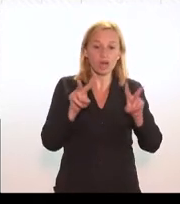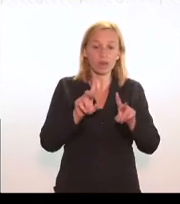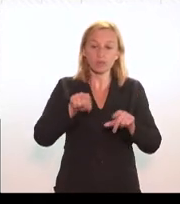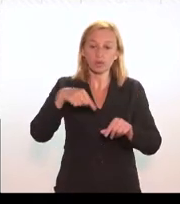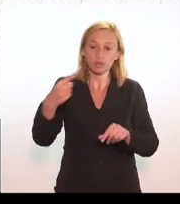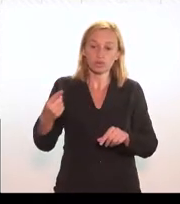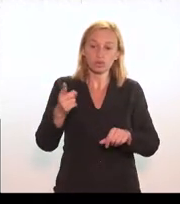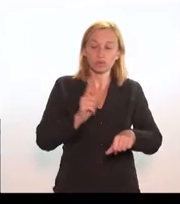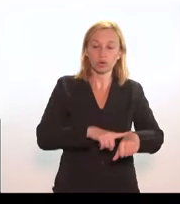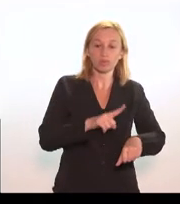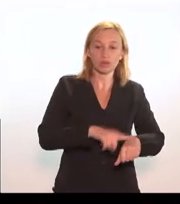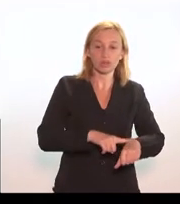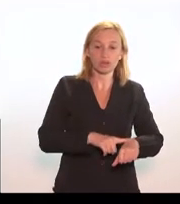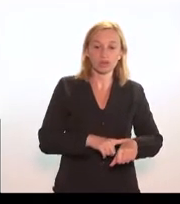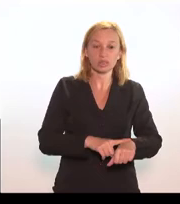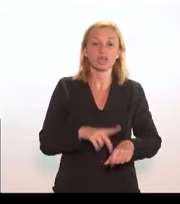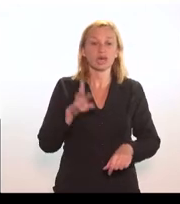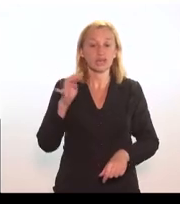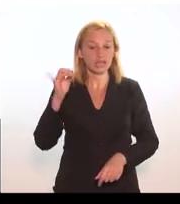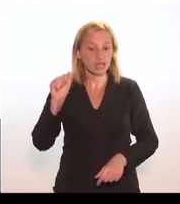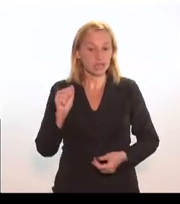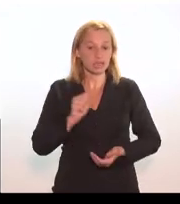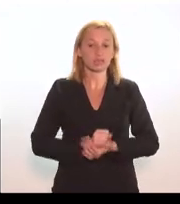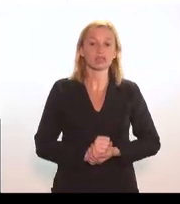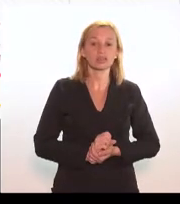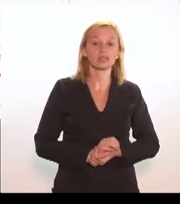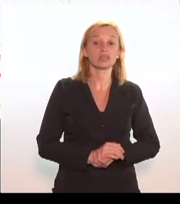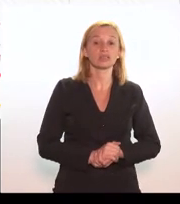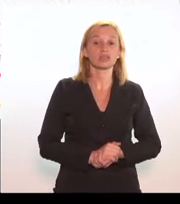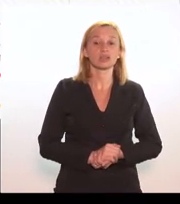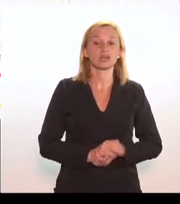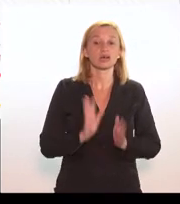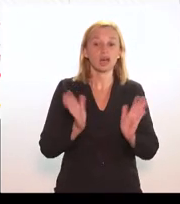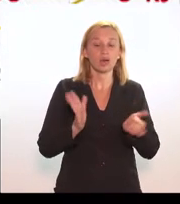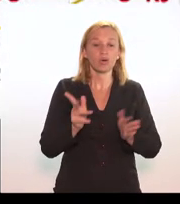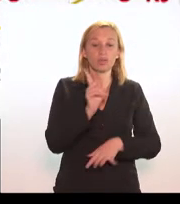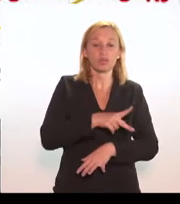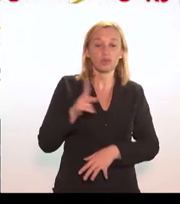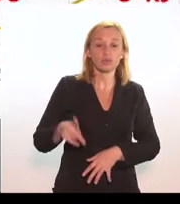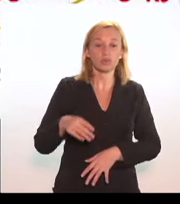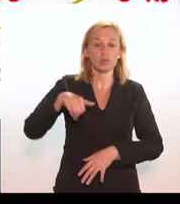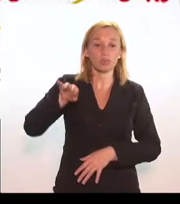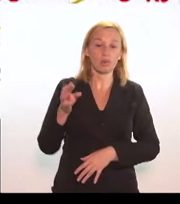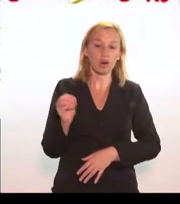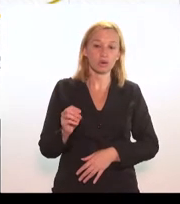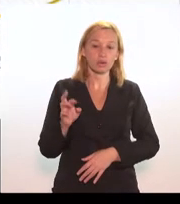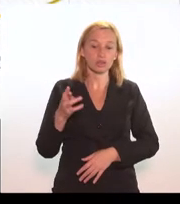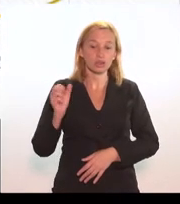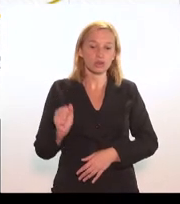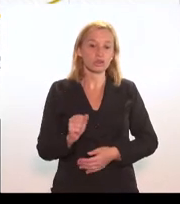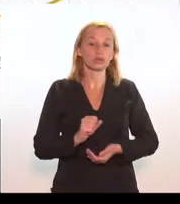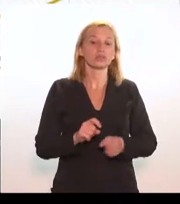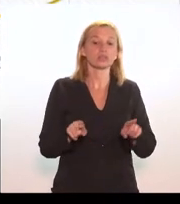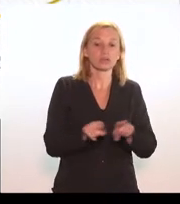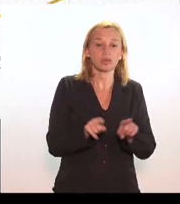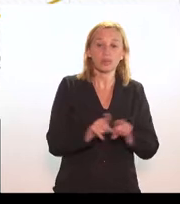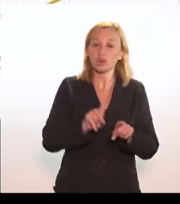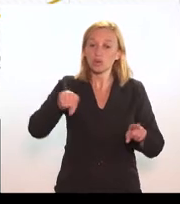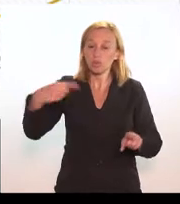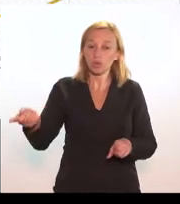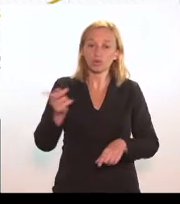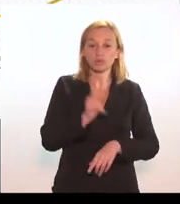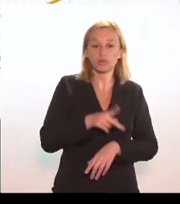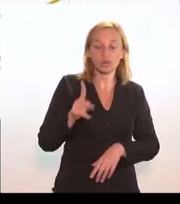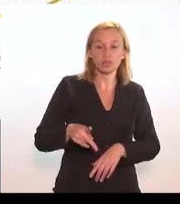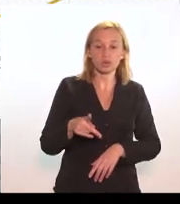com medidas de receitas. E aí, o professor Mauro Osório e também o professor Raul Veloso, que é outro grande integrante